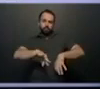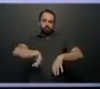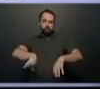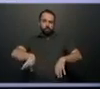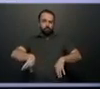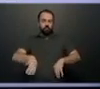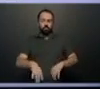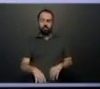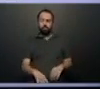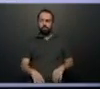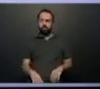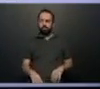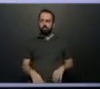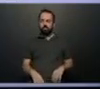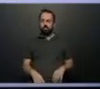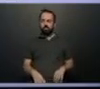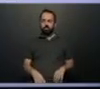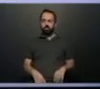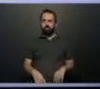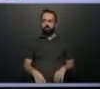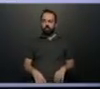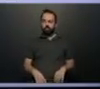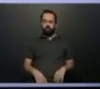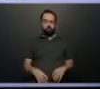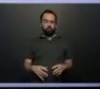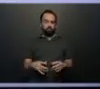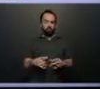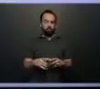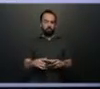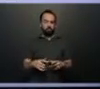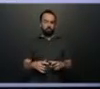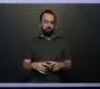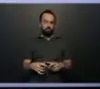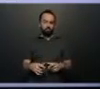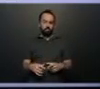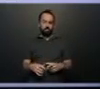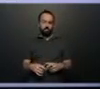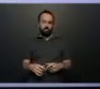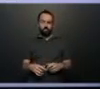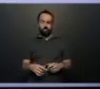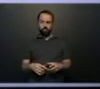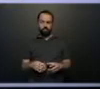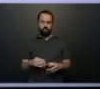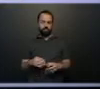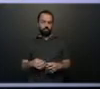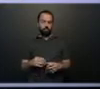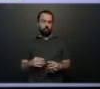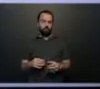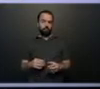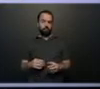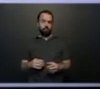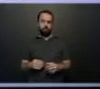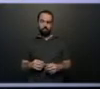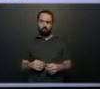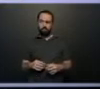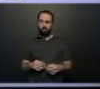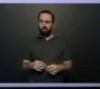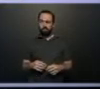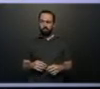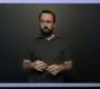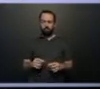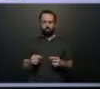vidro. Só que isso aqui são latões, né, colocados em espaço físico, onde o lixo vai ser uma